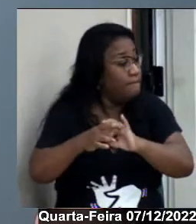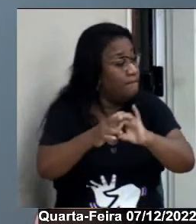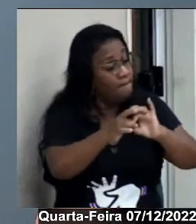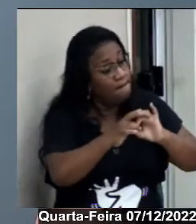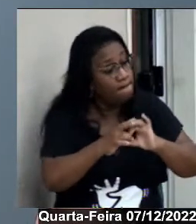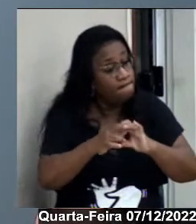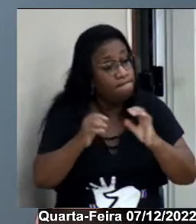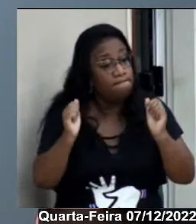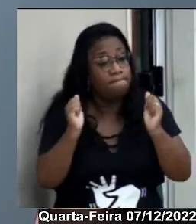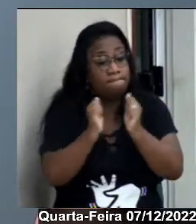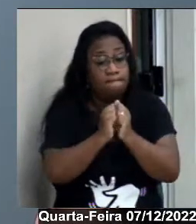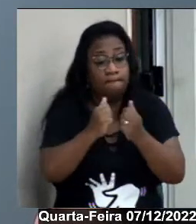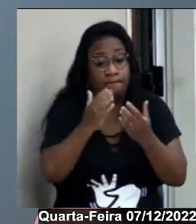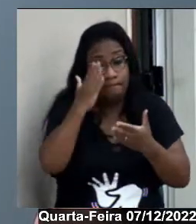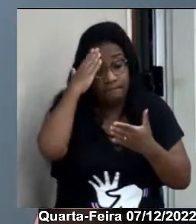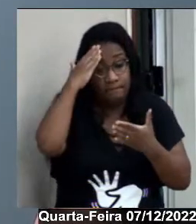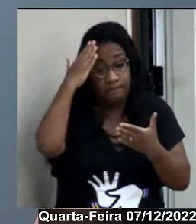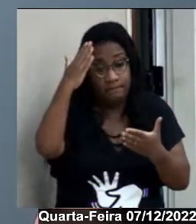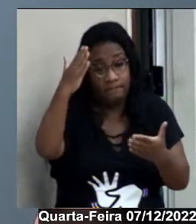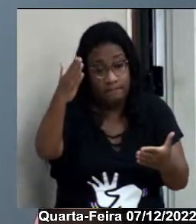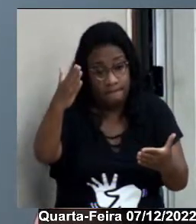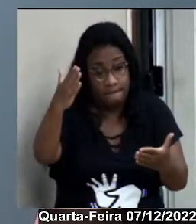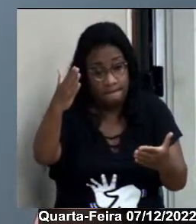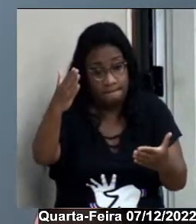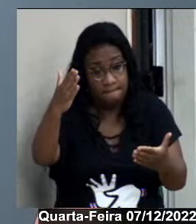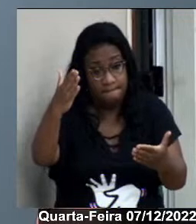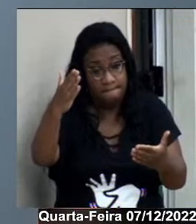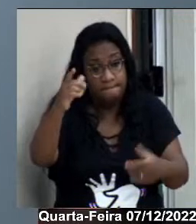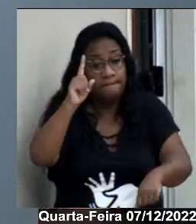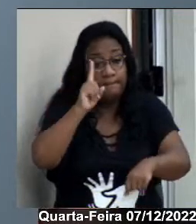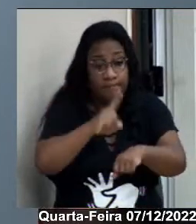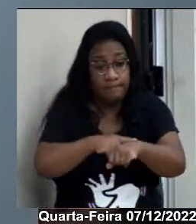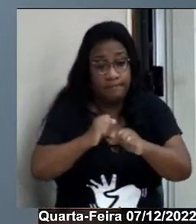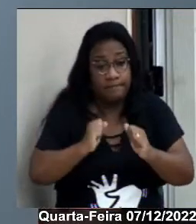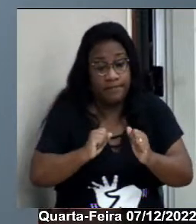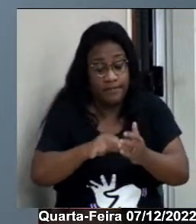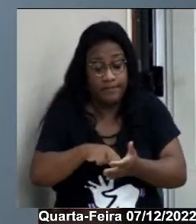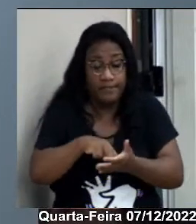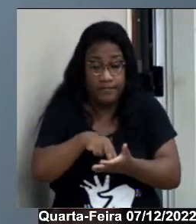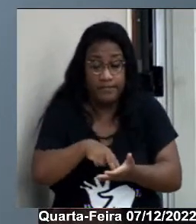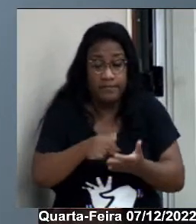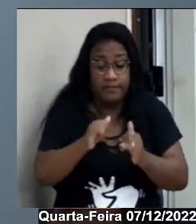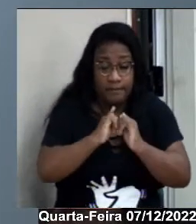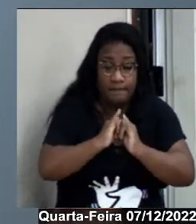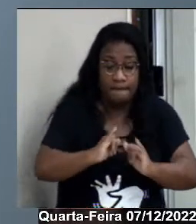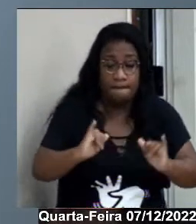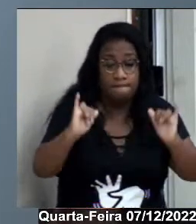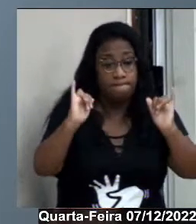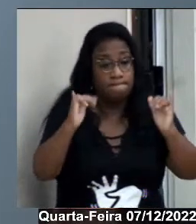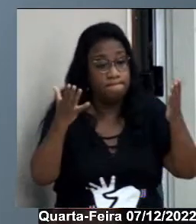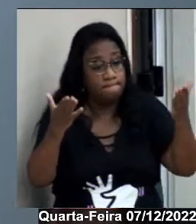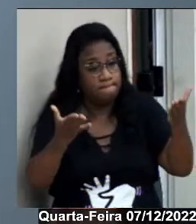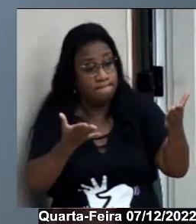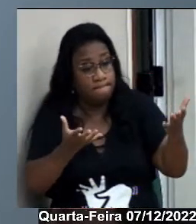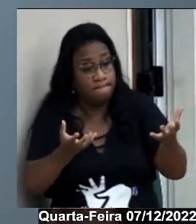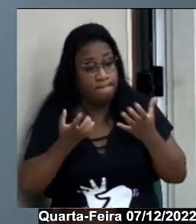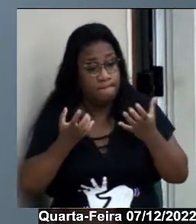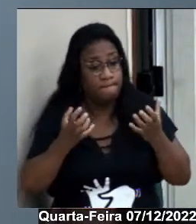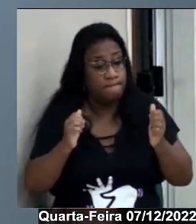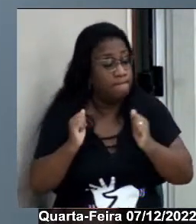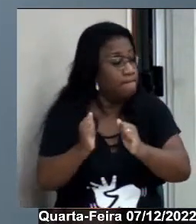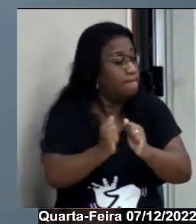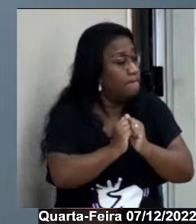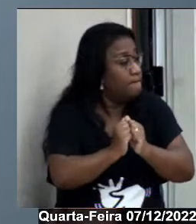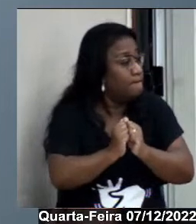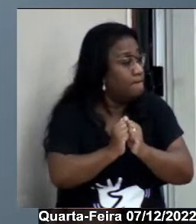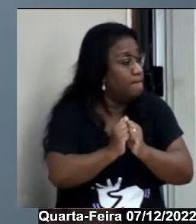tá bom? Muito obrigado pelo espaço. E espero vocês no ginásio de Independência, porque nós temos que